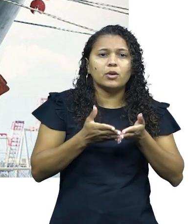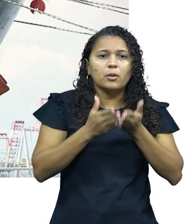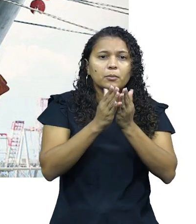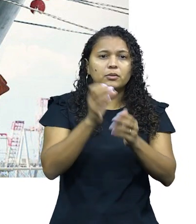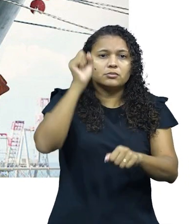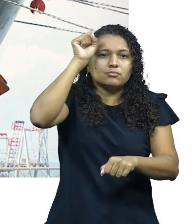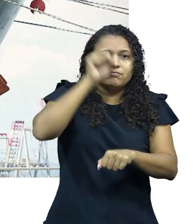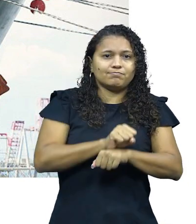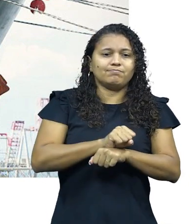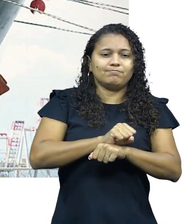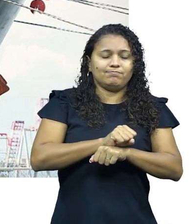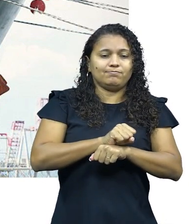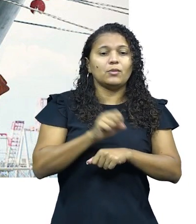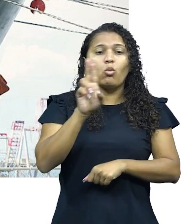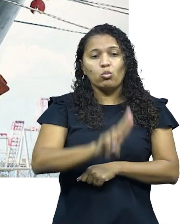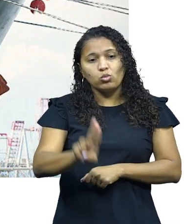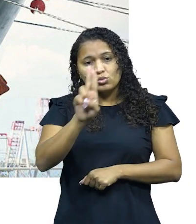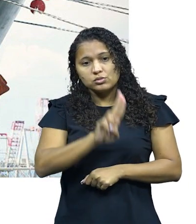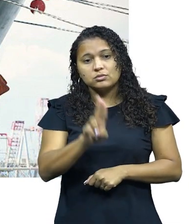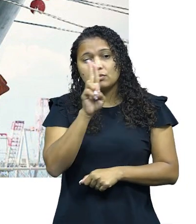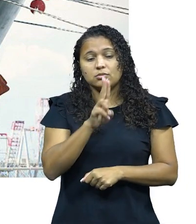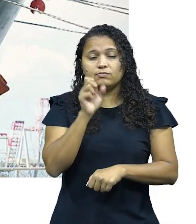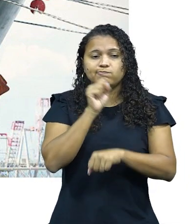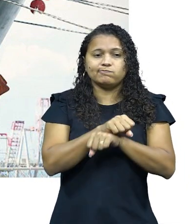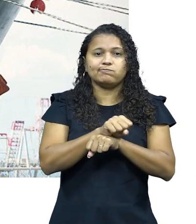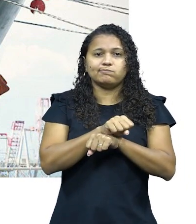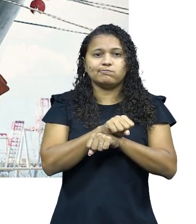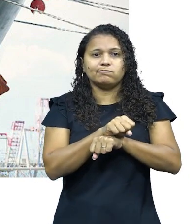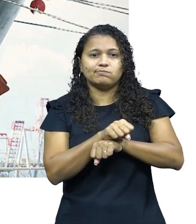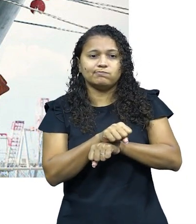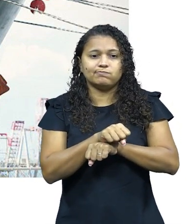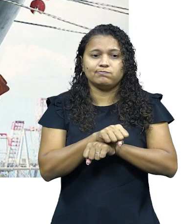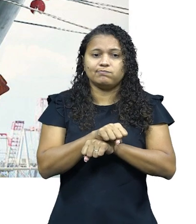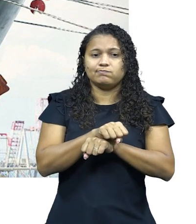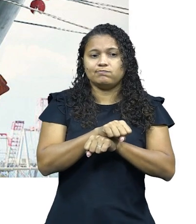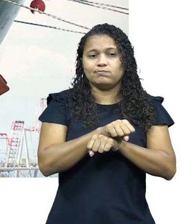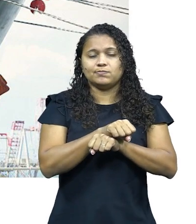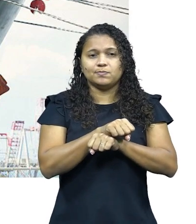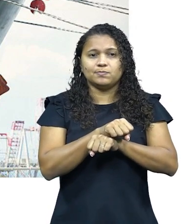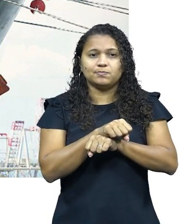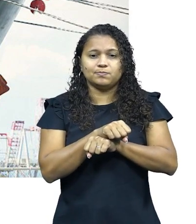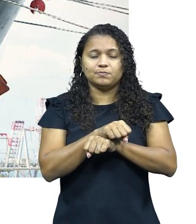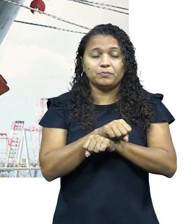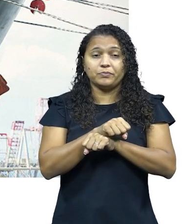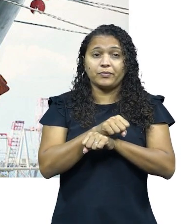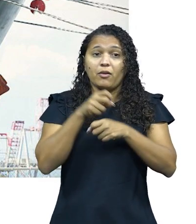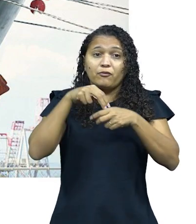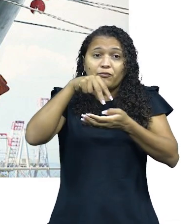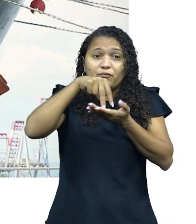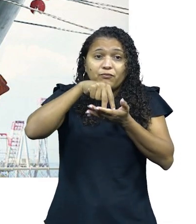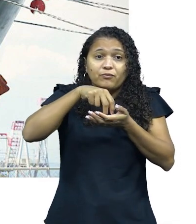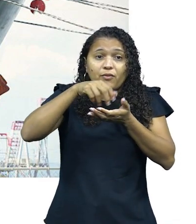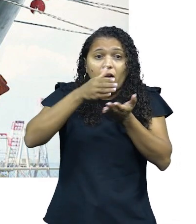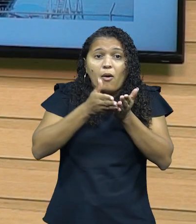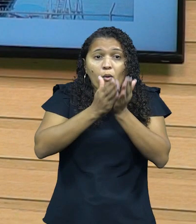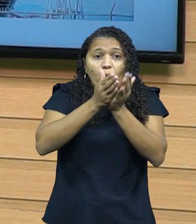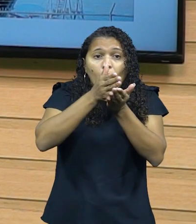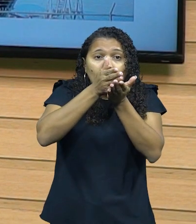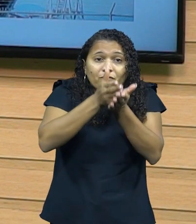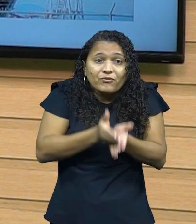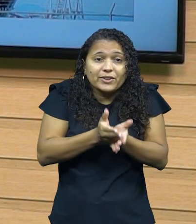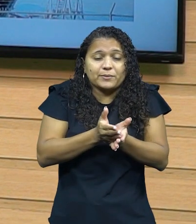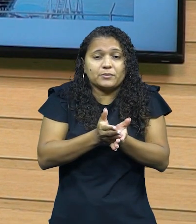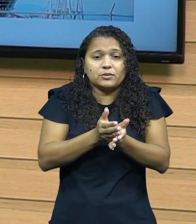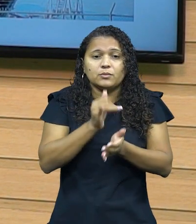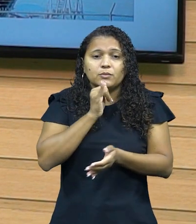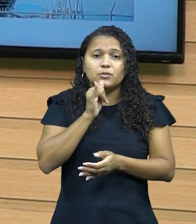embarcação flutuante. Ela é usada para manter a embarcação marítima ou fluvial parada e firme quando há necessidade.